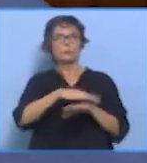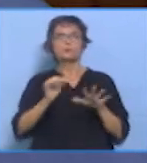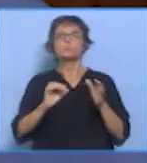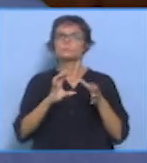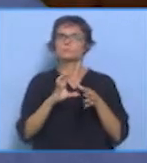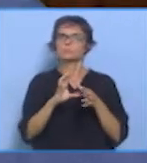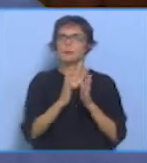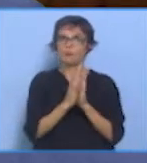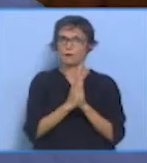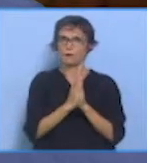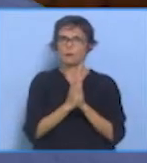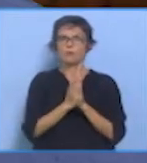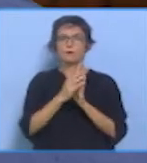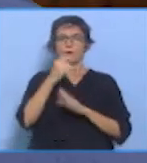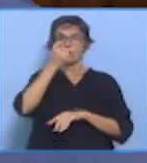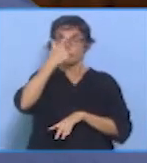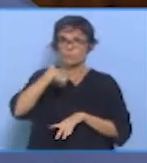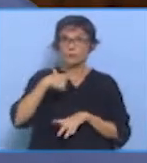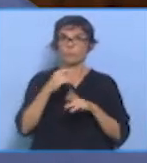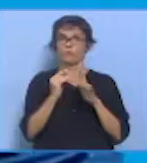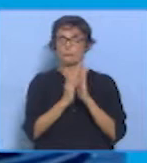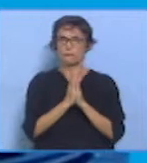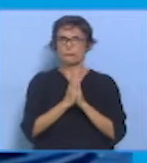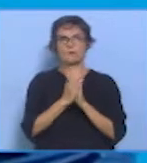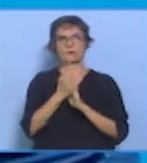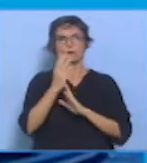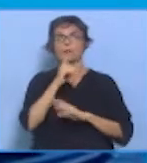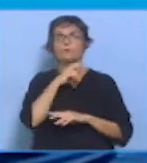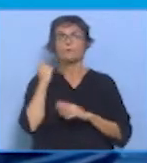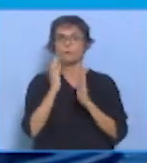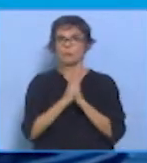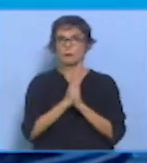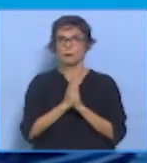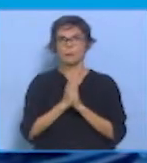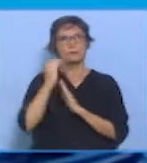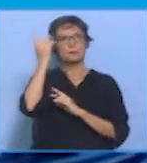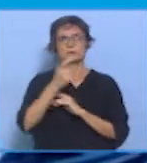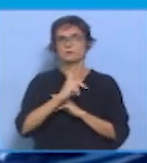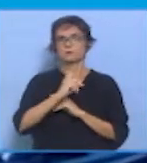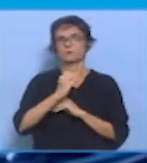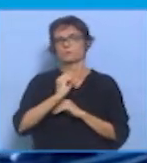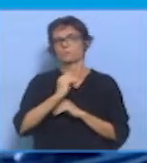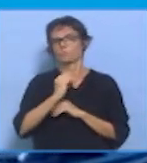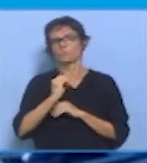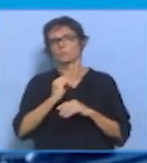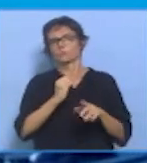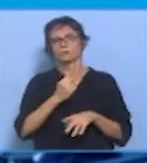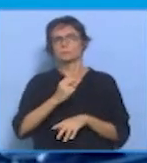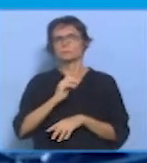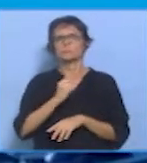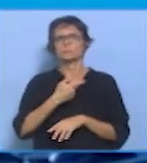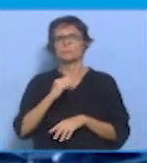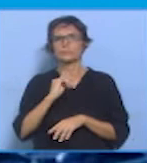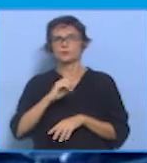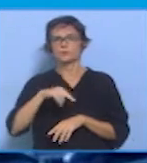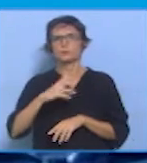da Igreja e o estudo dos padres da Igreja. Normalmente são Santo Agostinho, Santo Atanásio, etc., entre outros. E